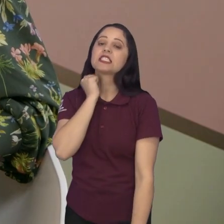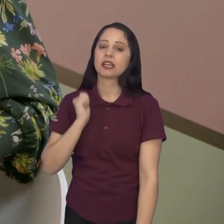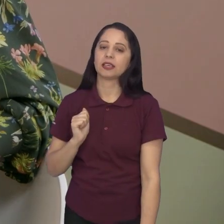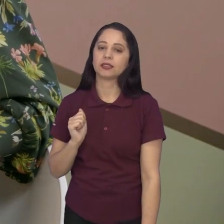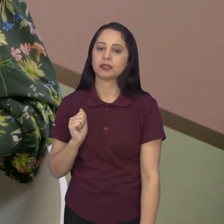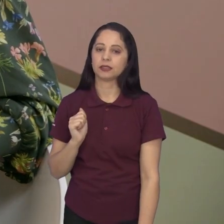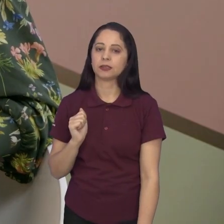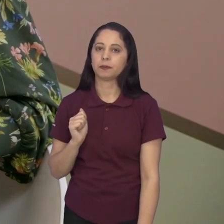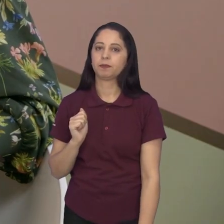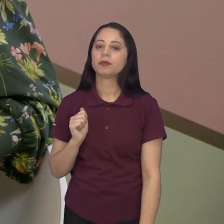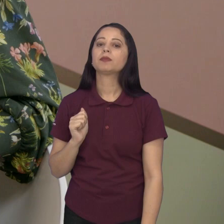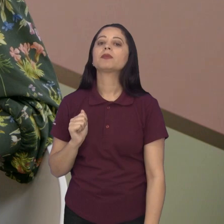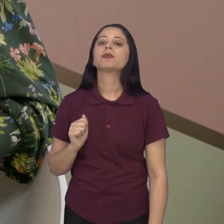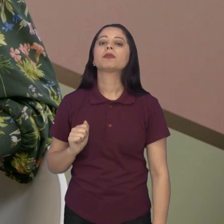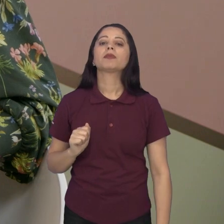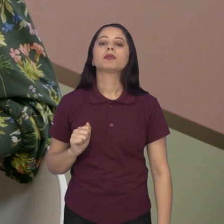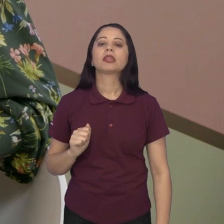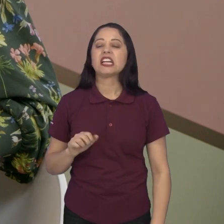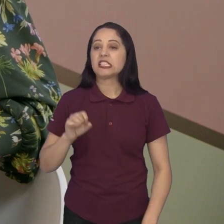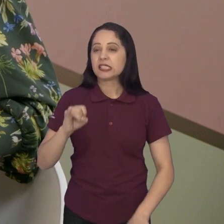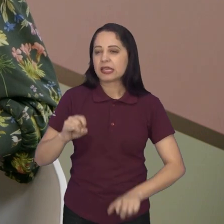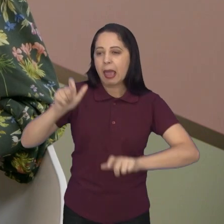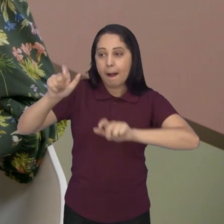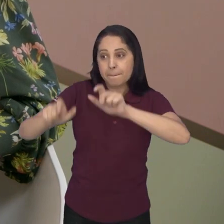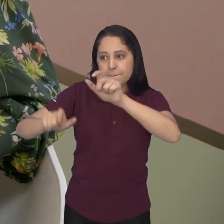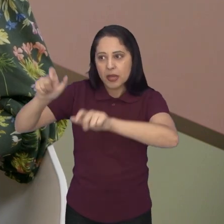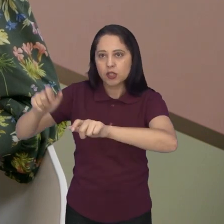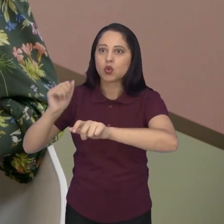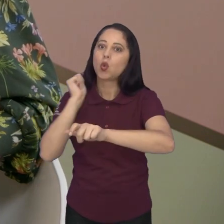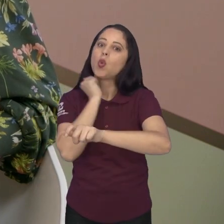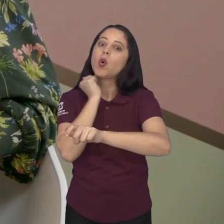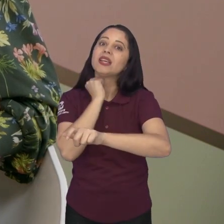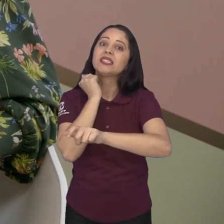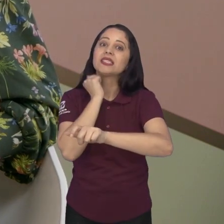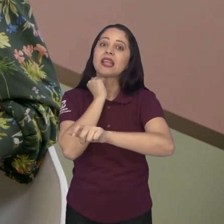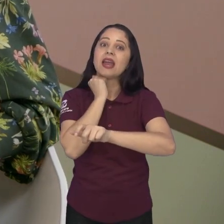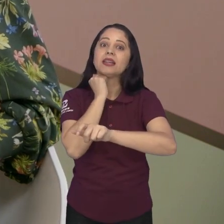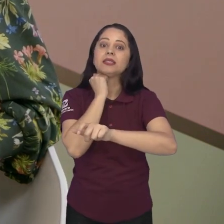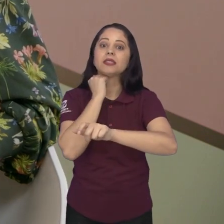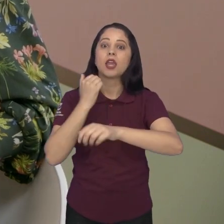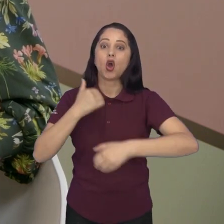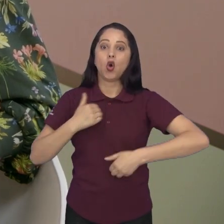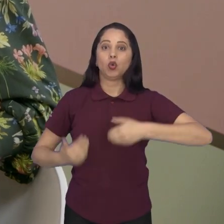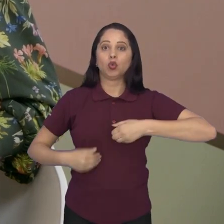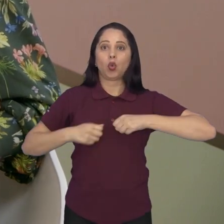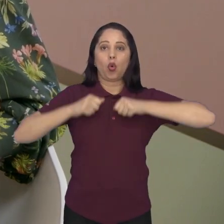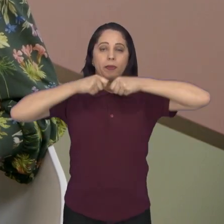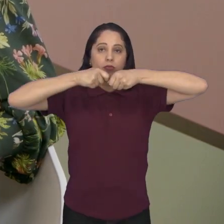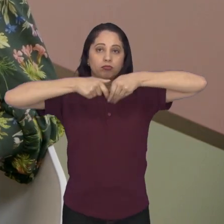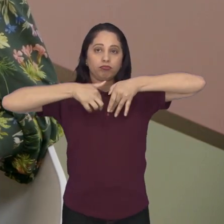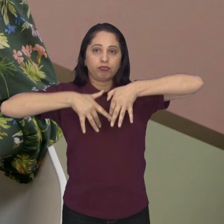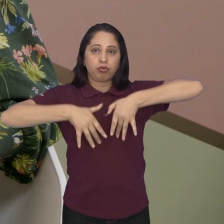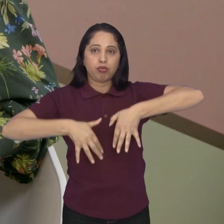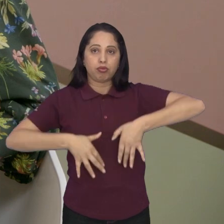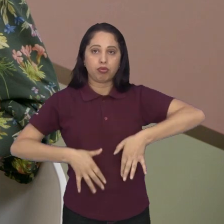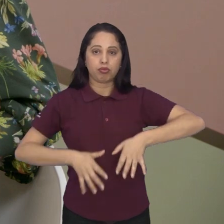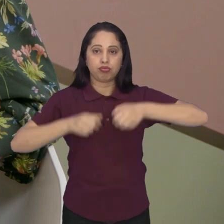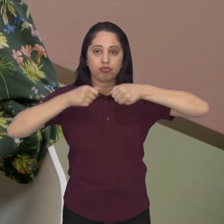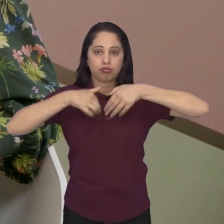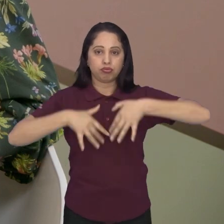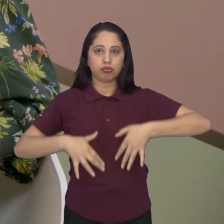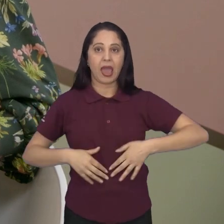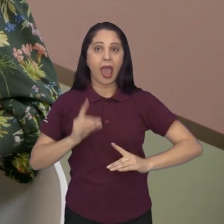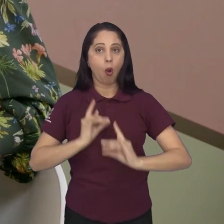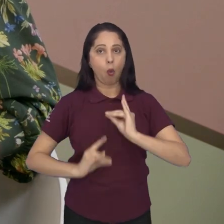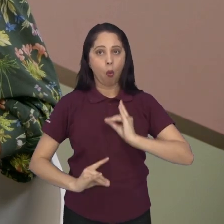de estresse, e aí eu vou falar dos outros órgãos também. A gente libera substâncias no nosso organismo e a principal delas chama